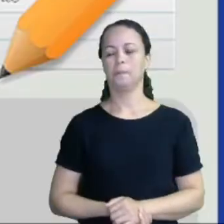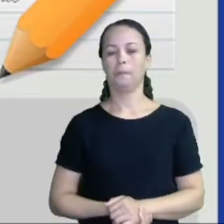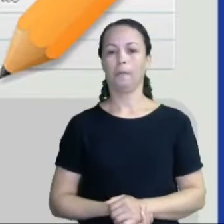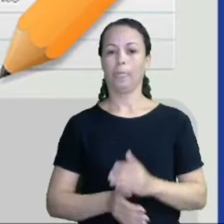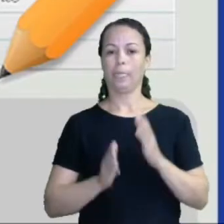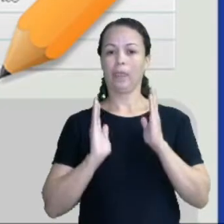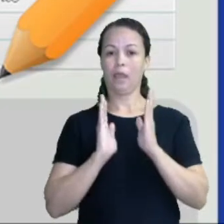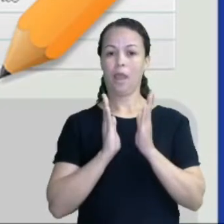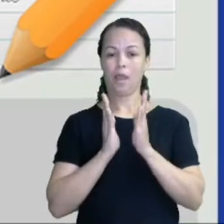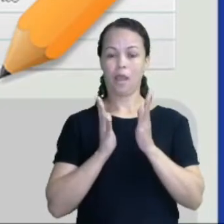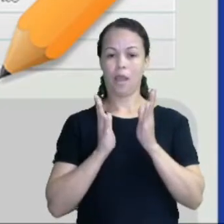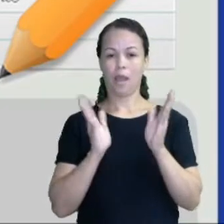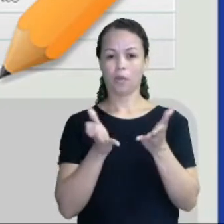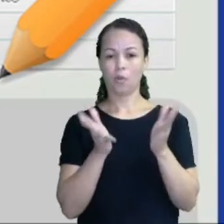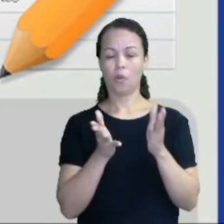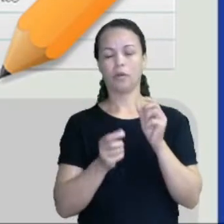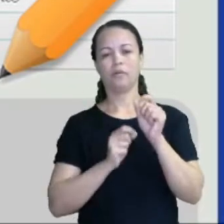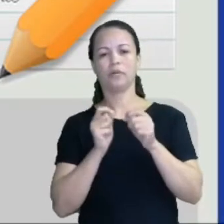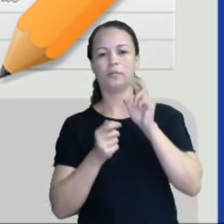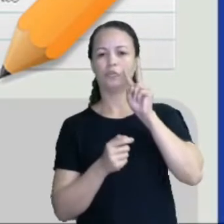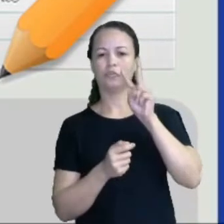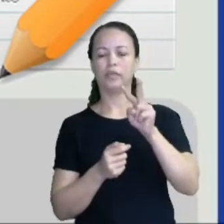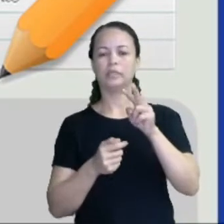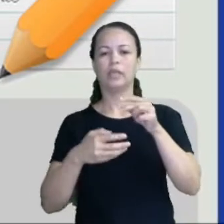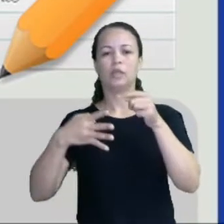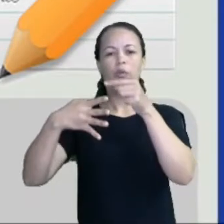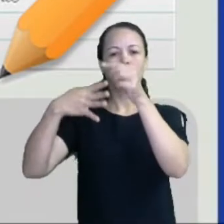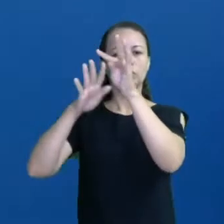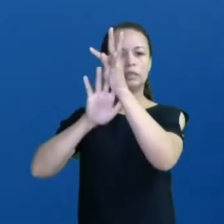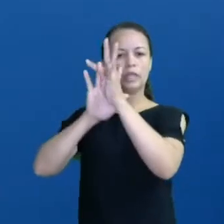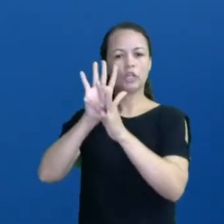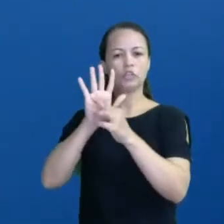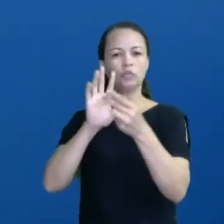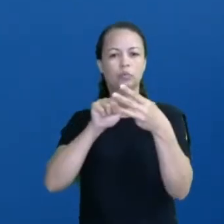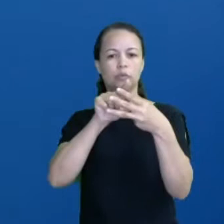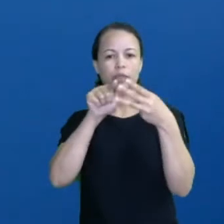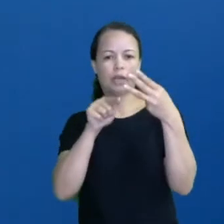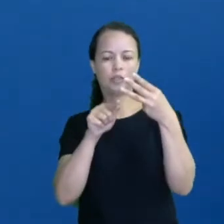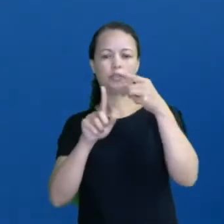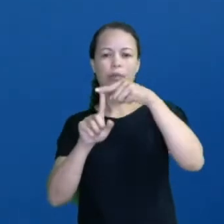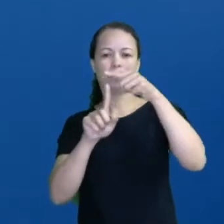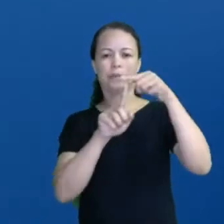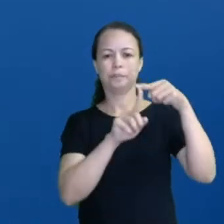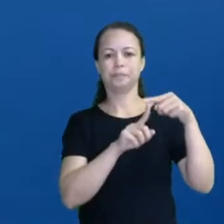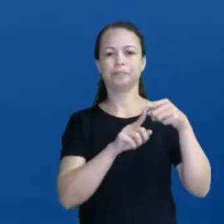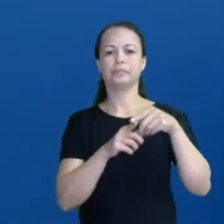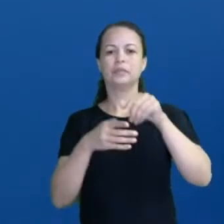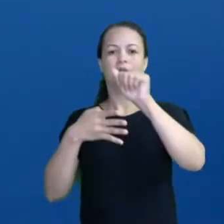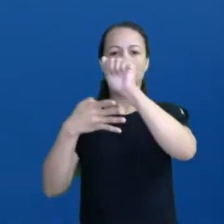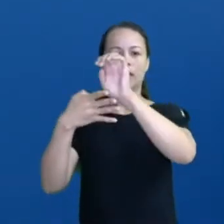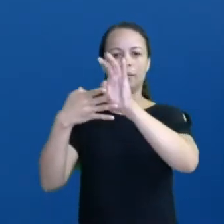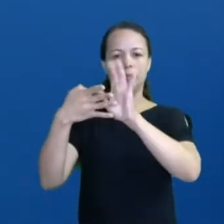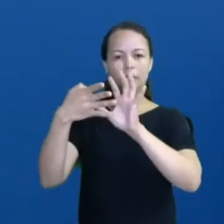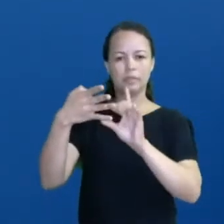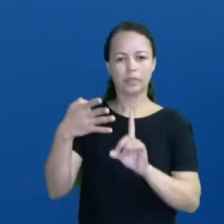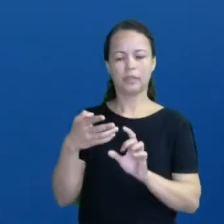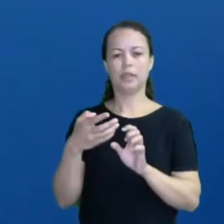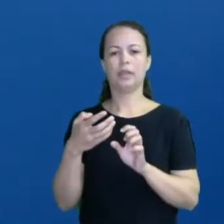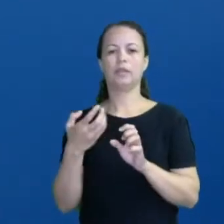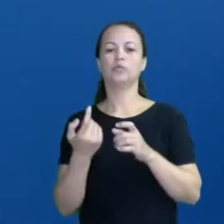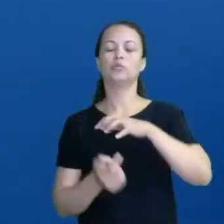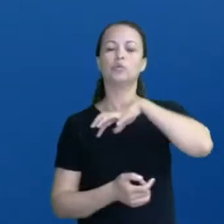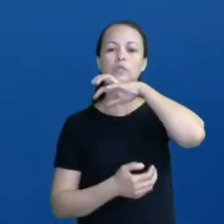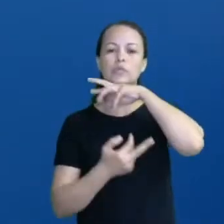ó, que eu tenho 3 tipos de texto. Esse primeiro aqui diz assim, Abecedário dos